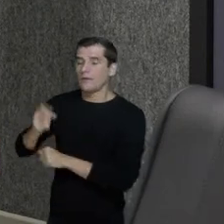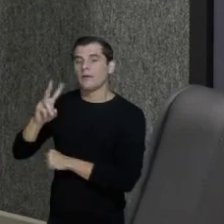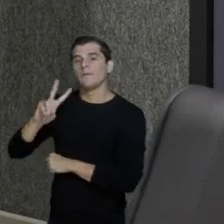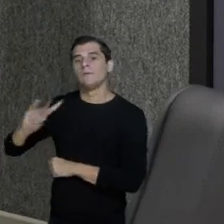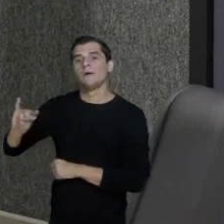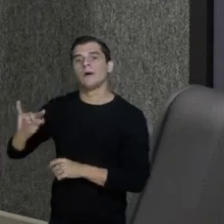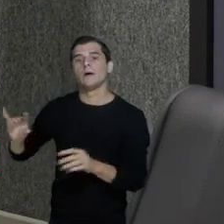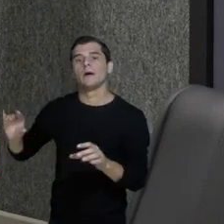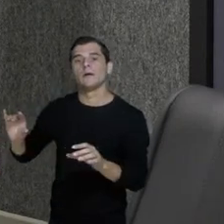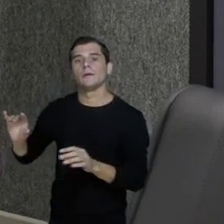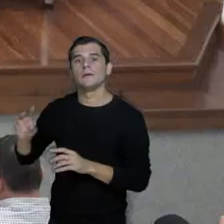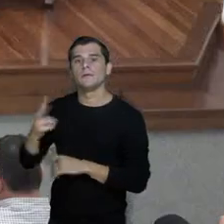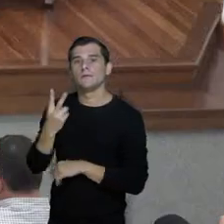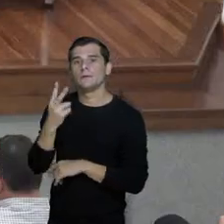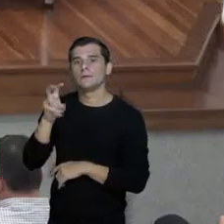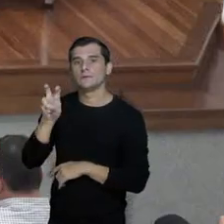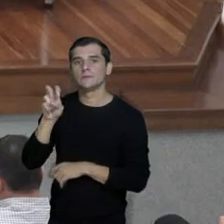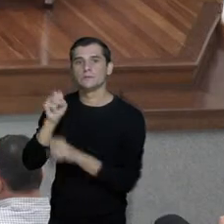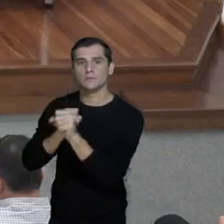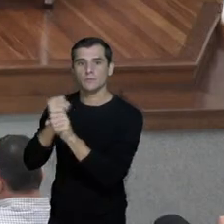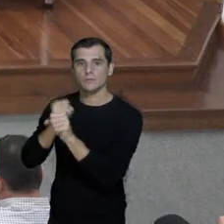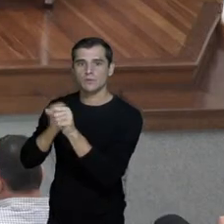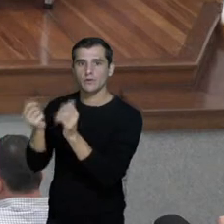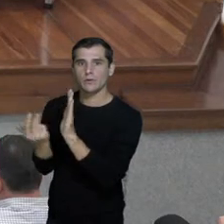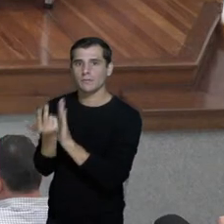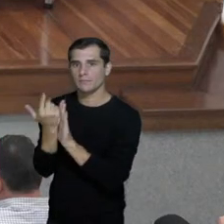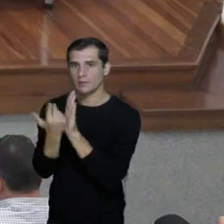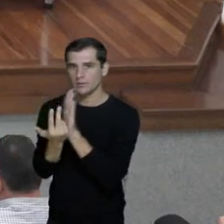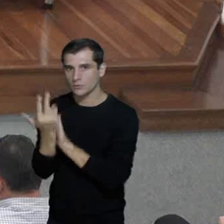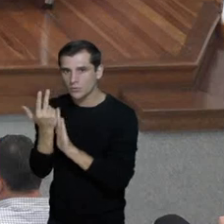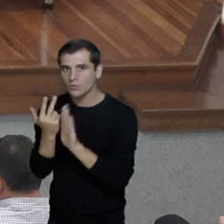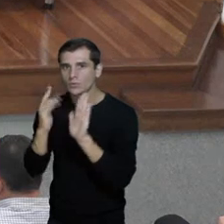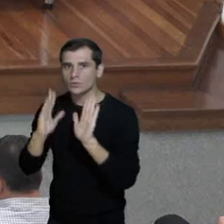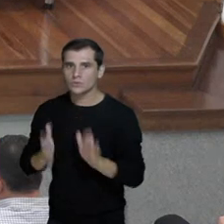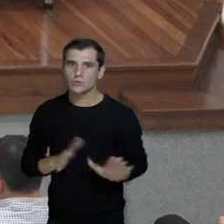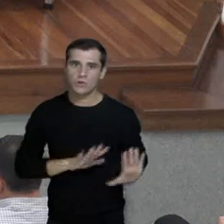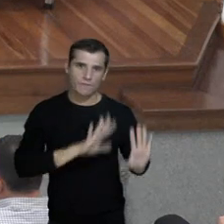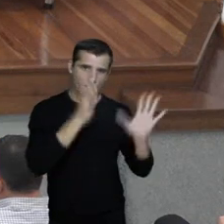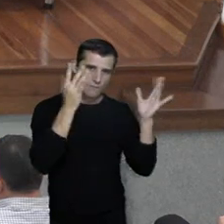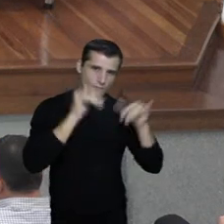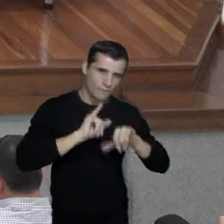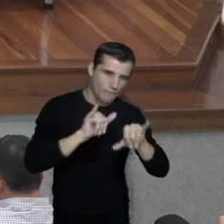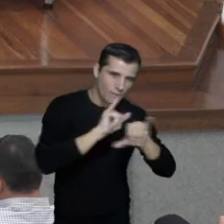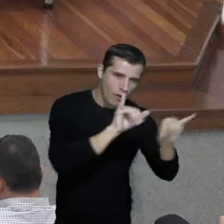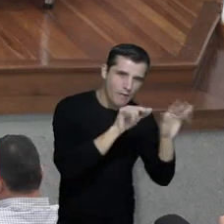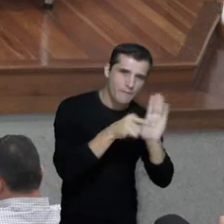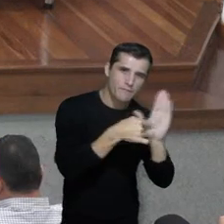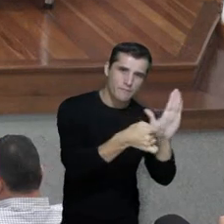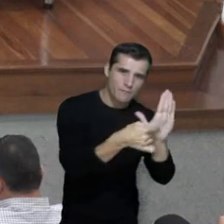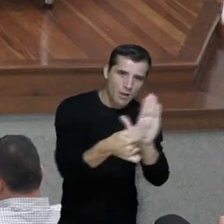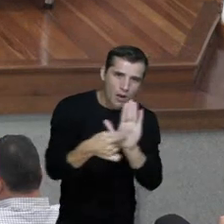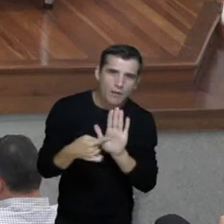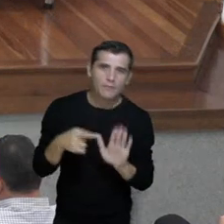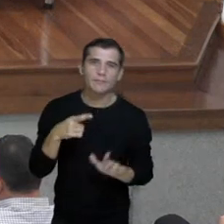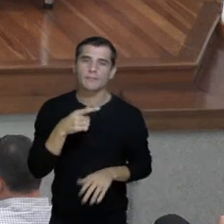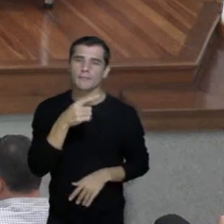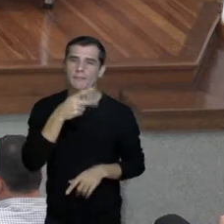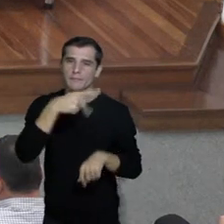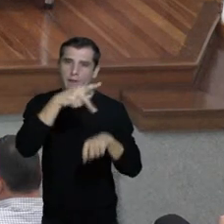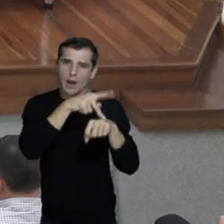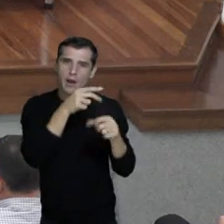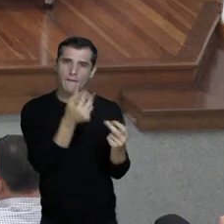coisa fiz muitas Exposições Participei de grandes eventos expus na França Itália Portugal